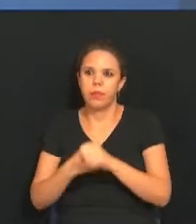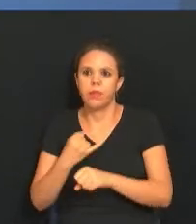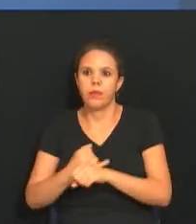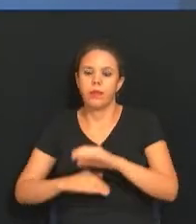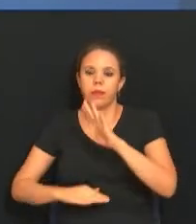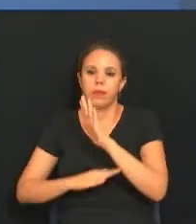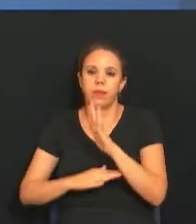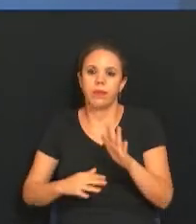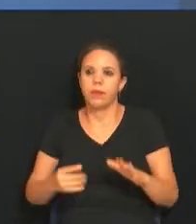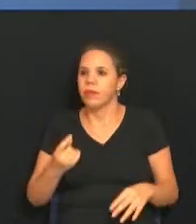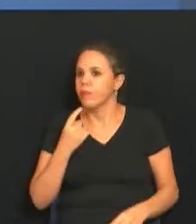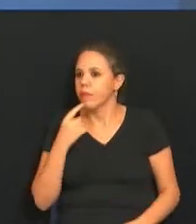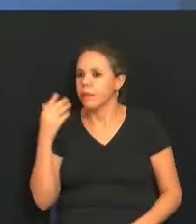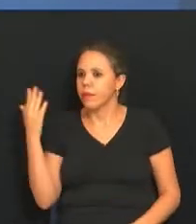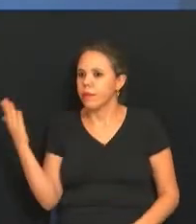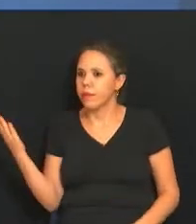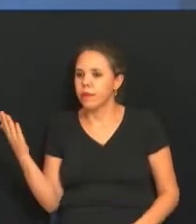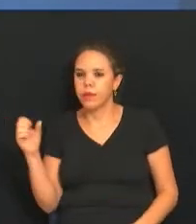que é o